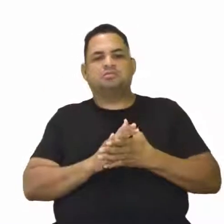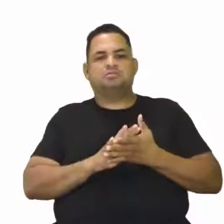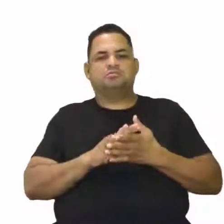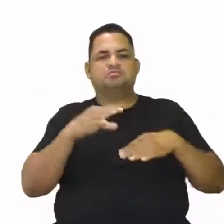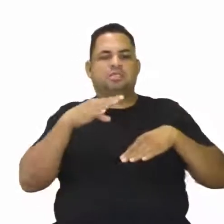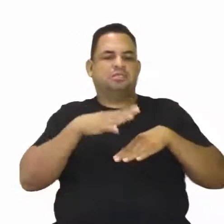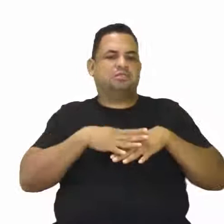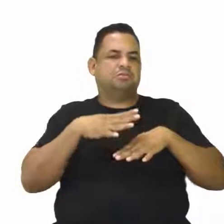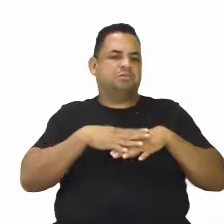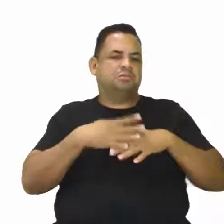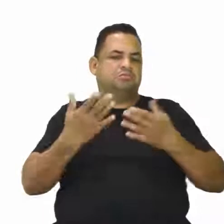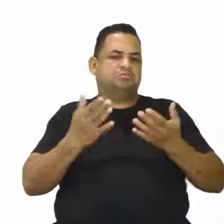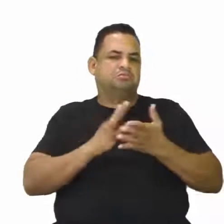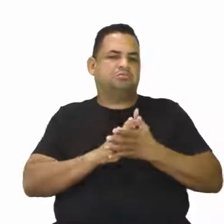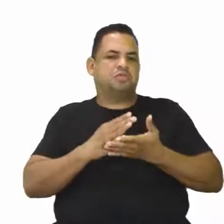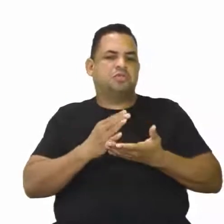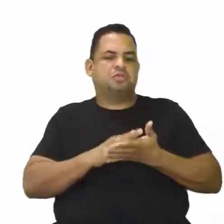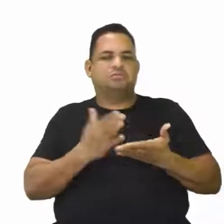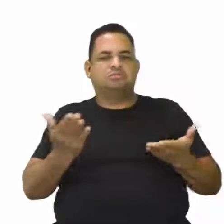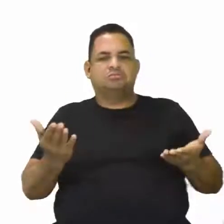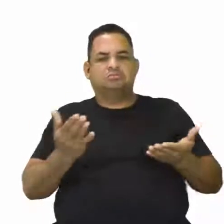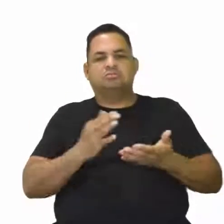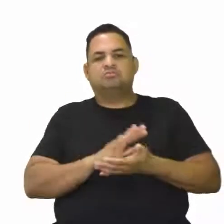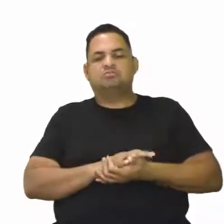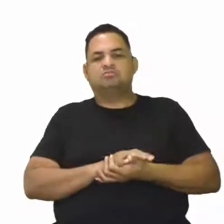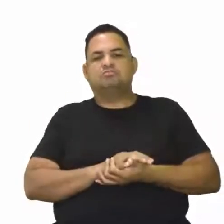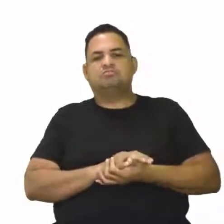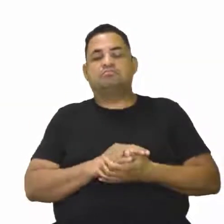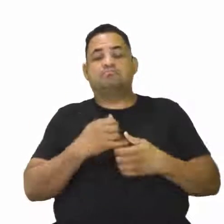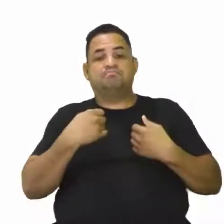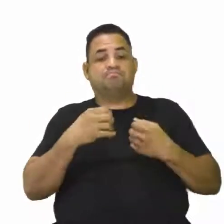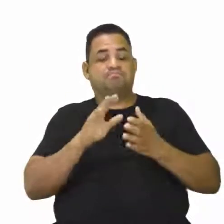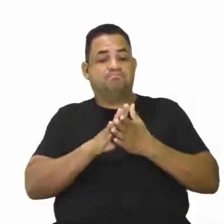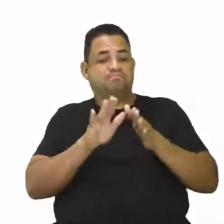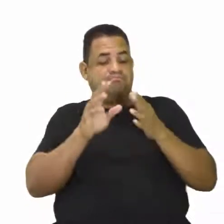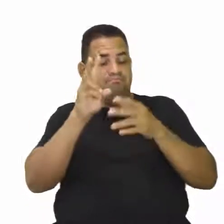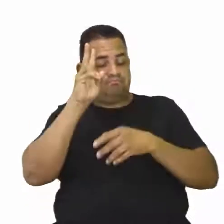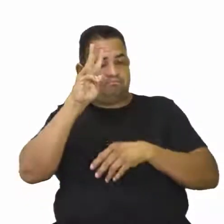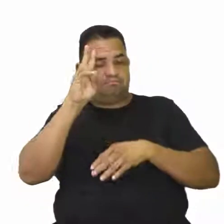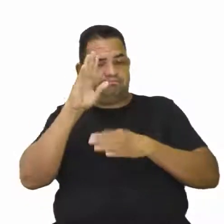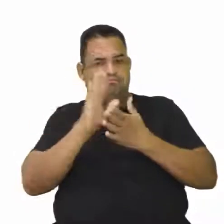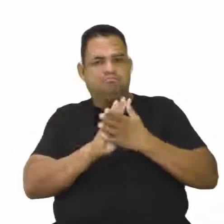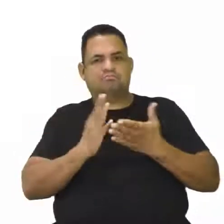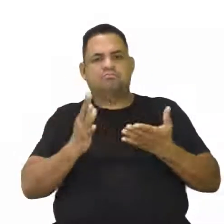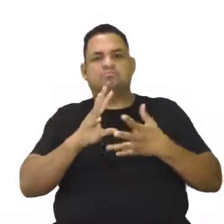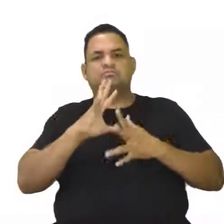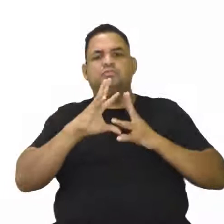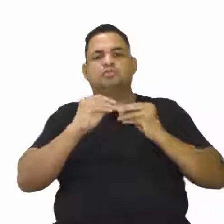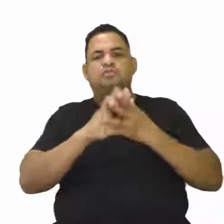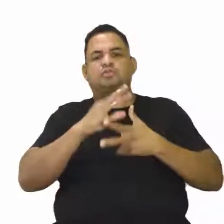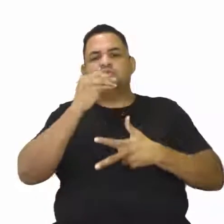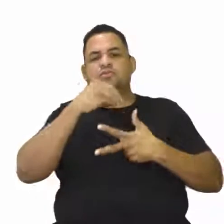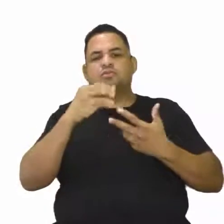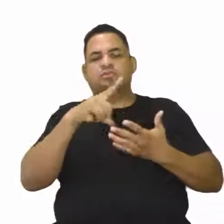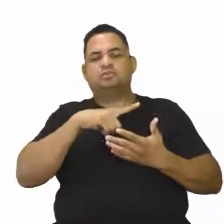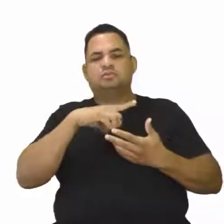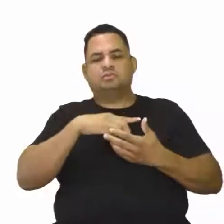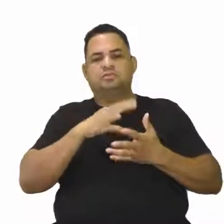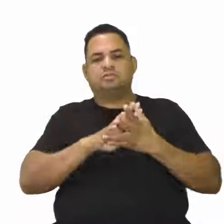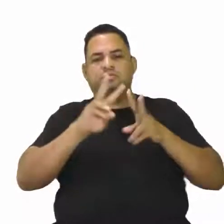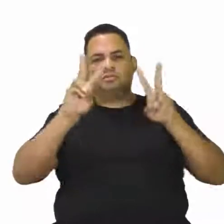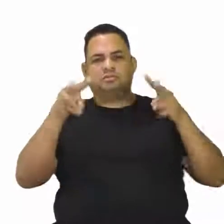exatas, ou ainda ali ciências da matemática. Então, vocês têm que sempre lembrar disso, todo Enem ele vai ter um tema. E o